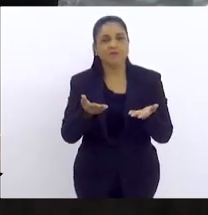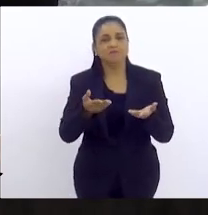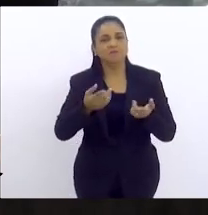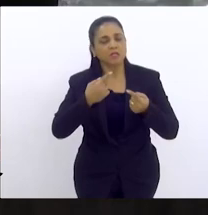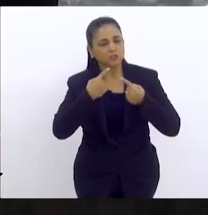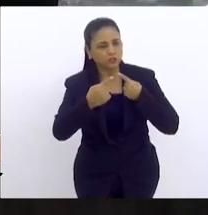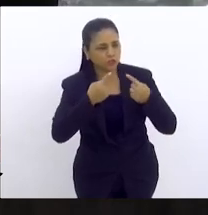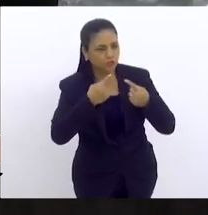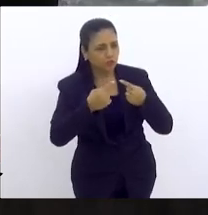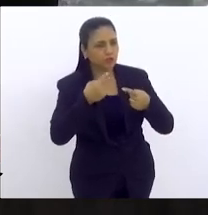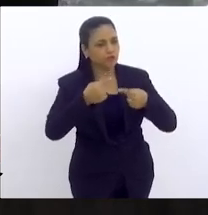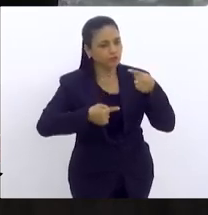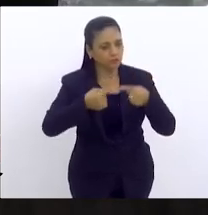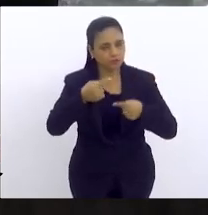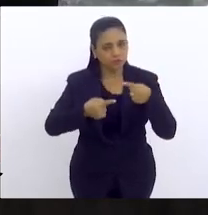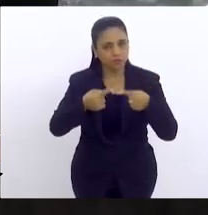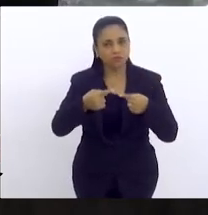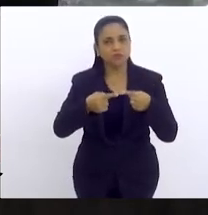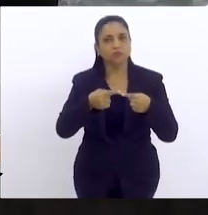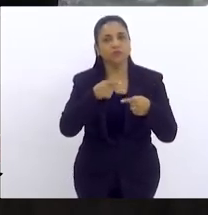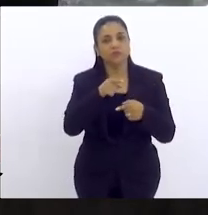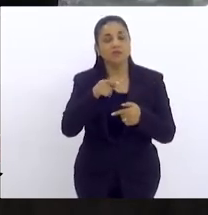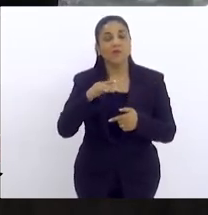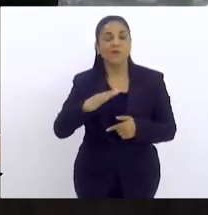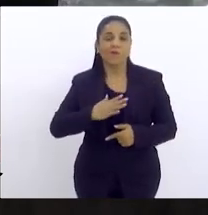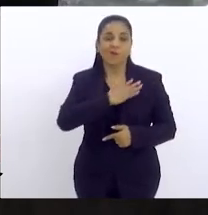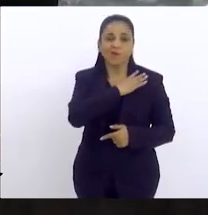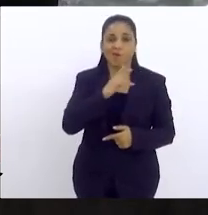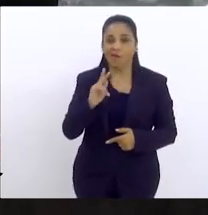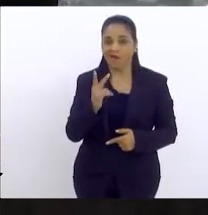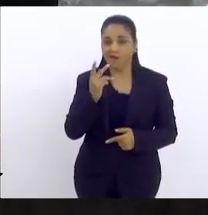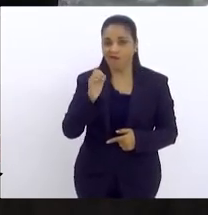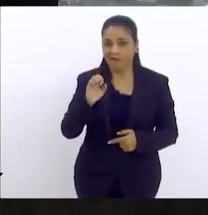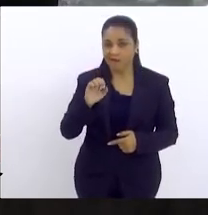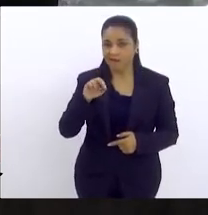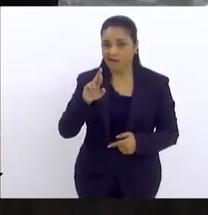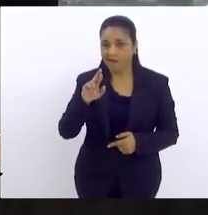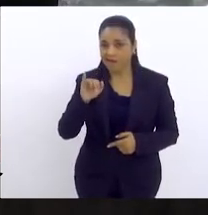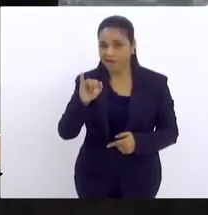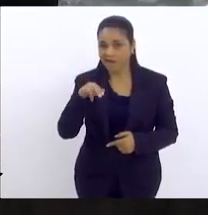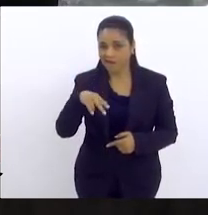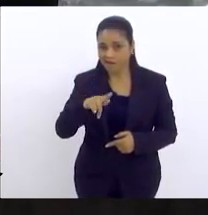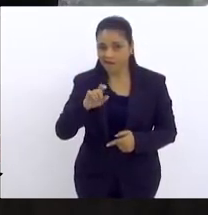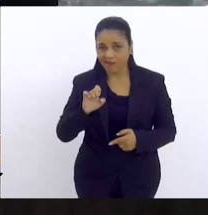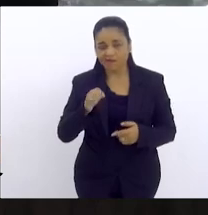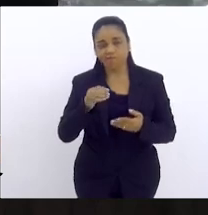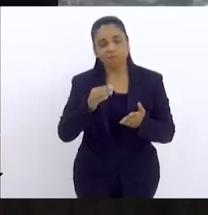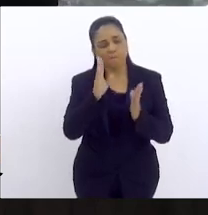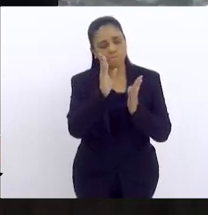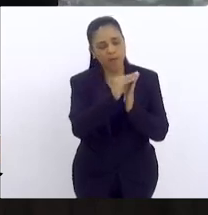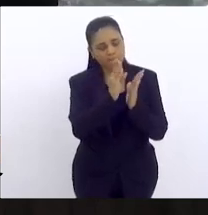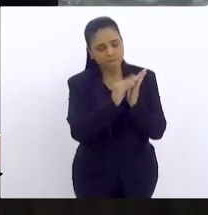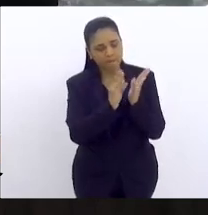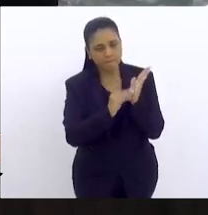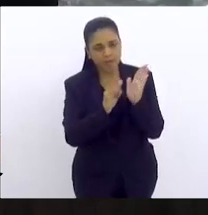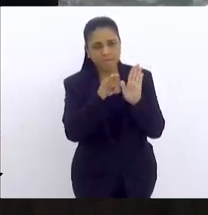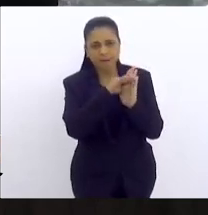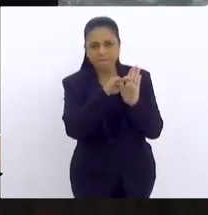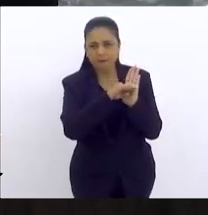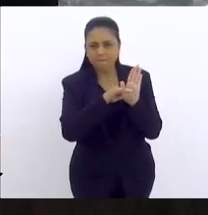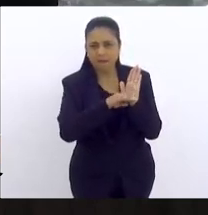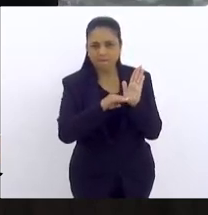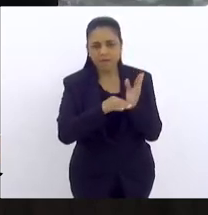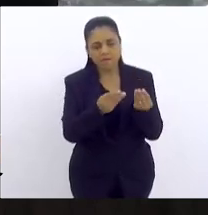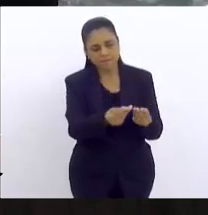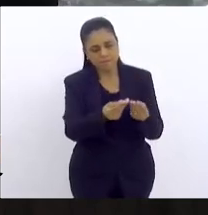cada vez mais tem certeza quando o Coronel Henrique vier nós vamos levar todas as demandas então é importante que o senhor estraga Tragam as demandas